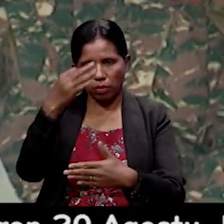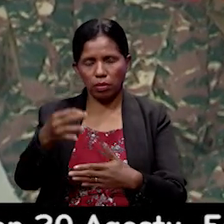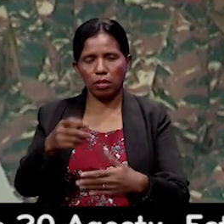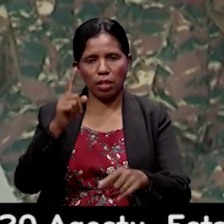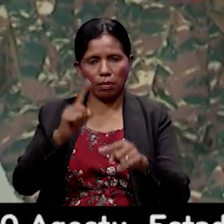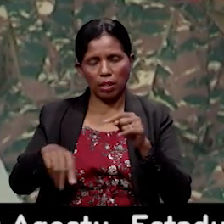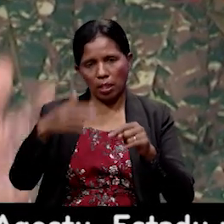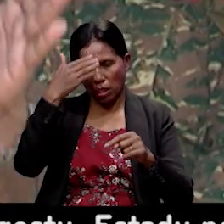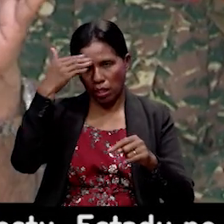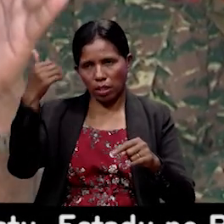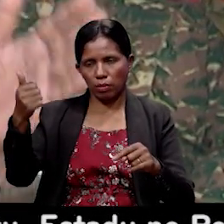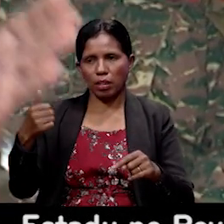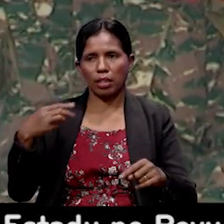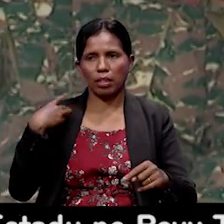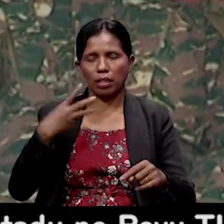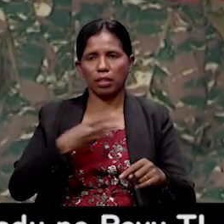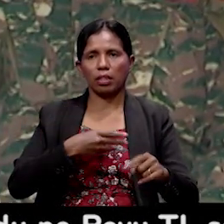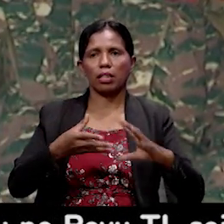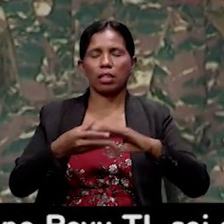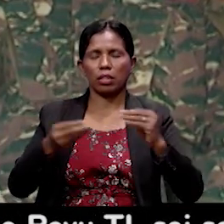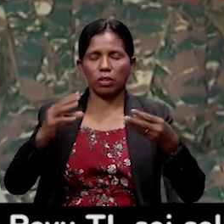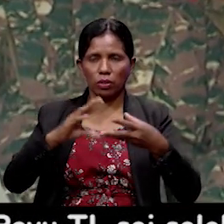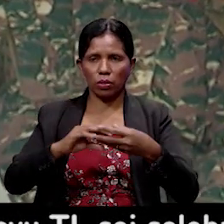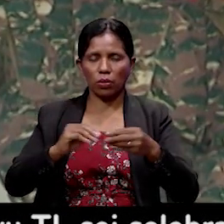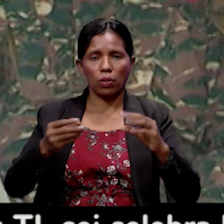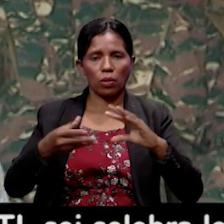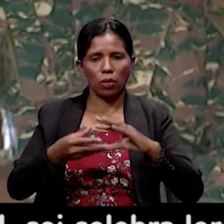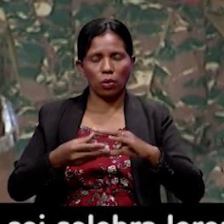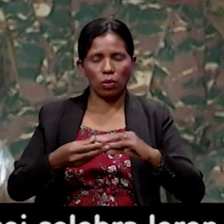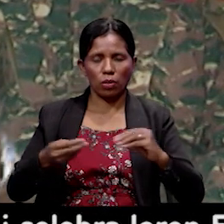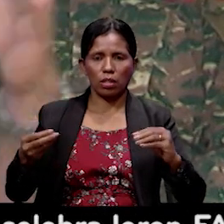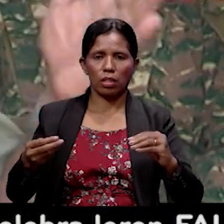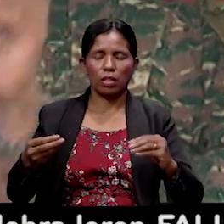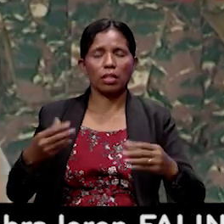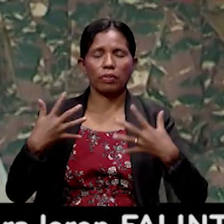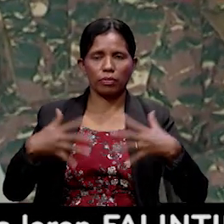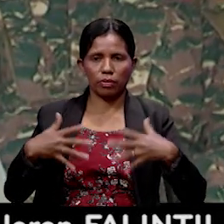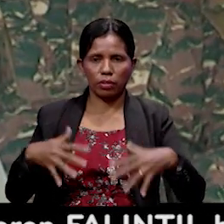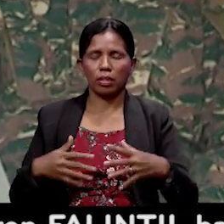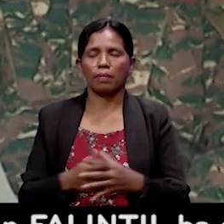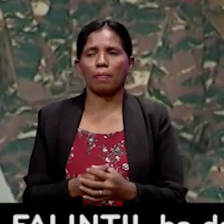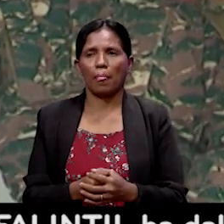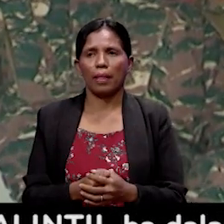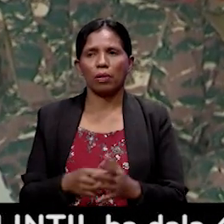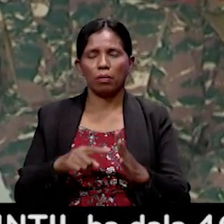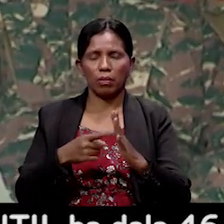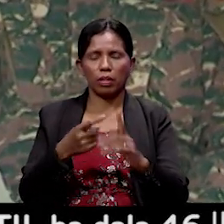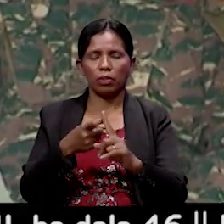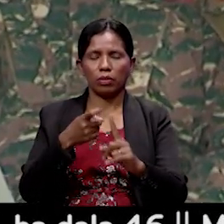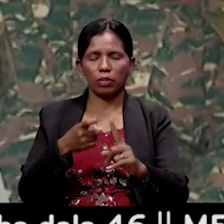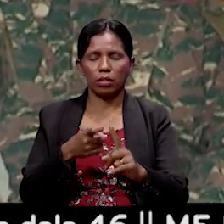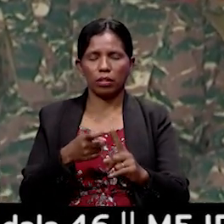lua, e tinha história funo, história, raúz e guerra civil, fretilin,